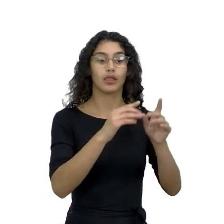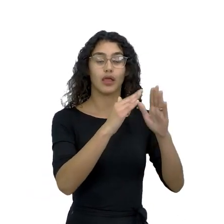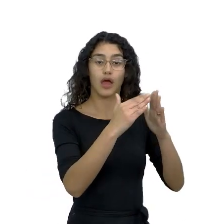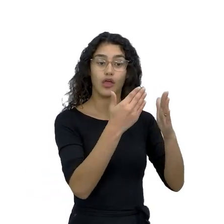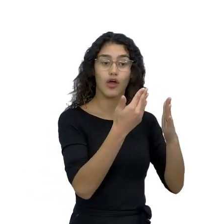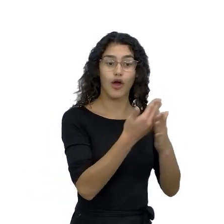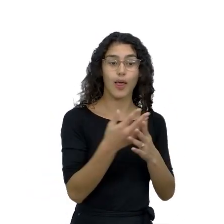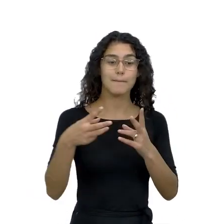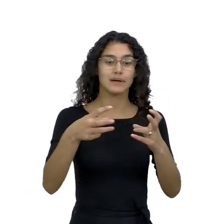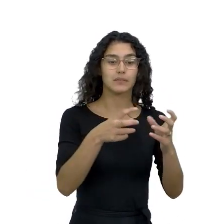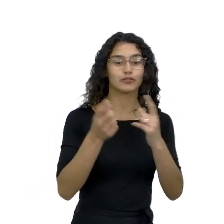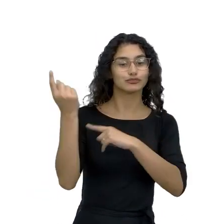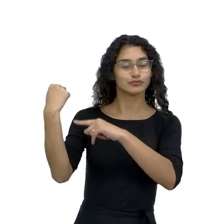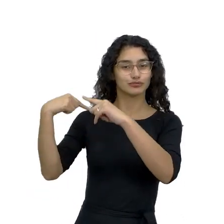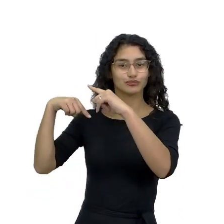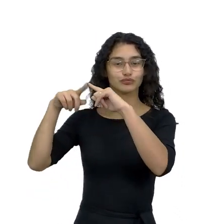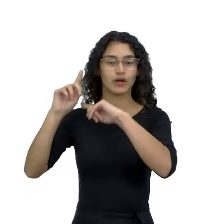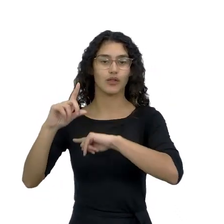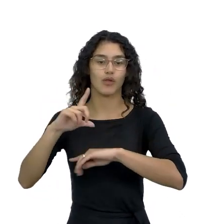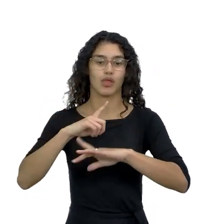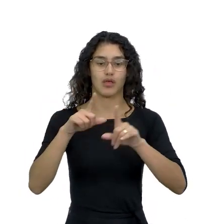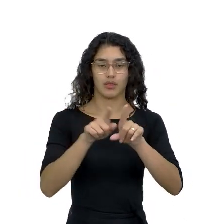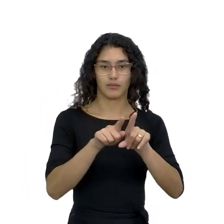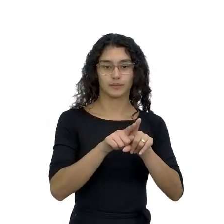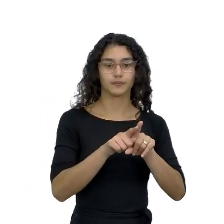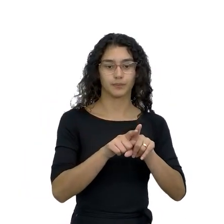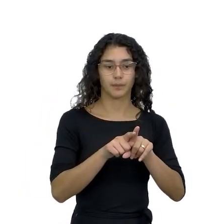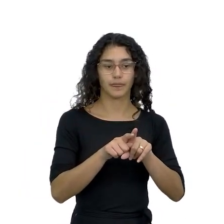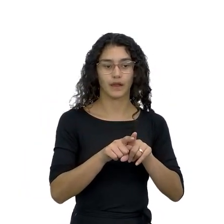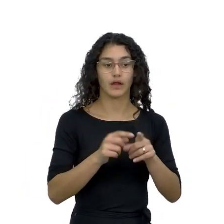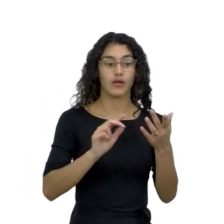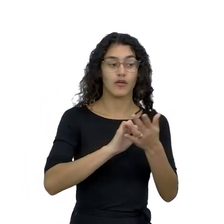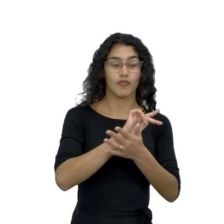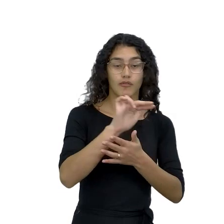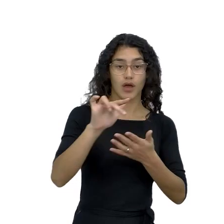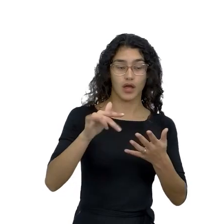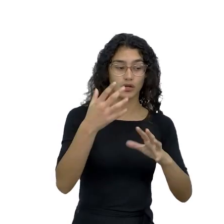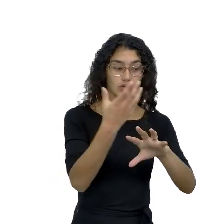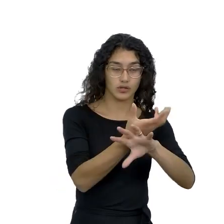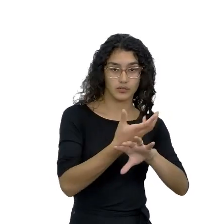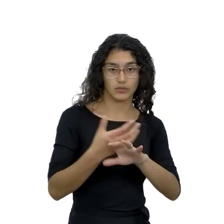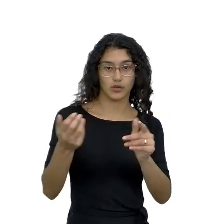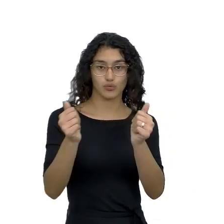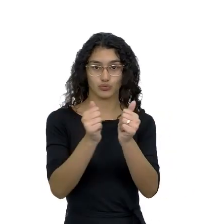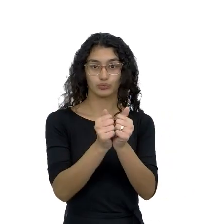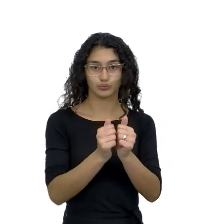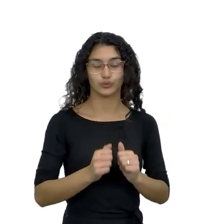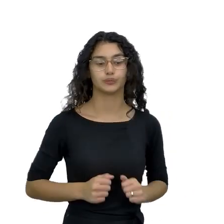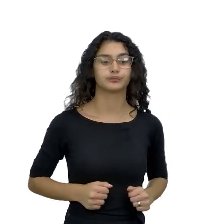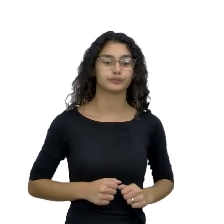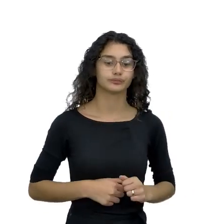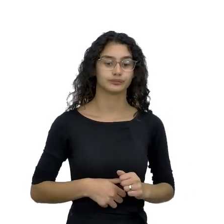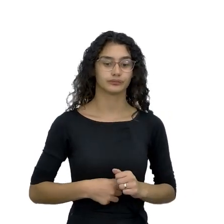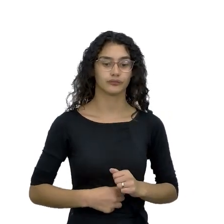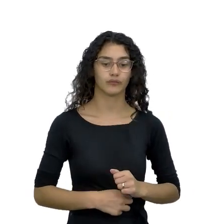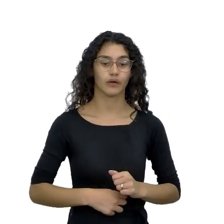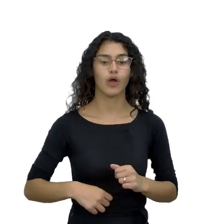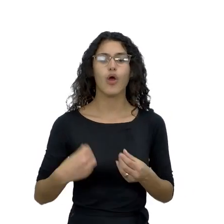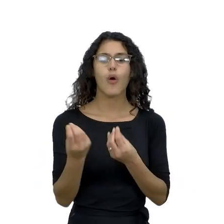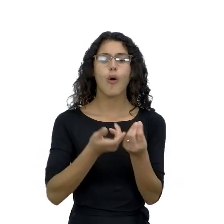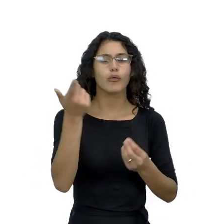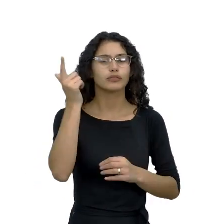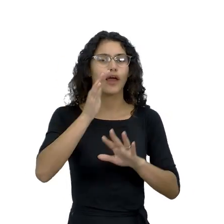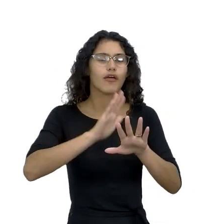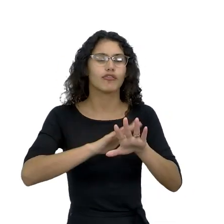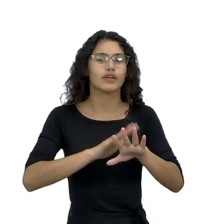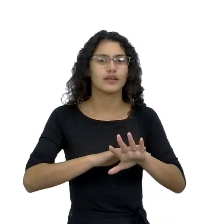escolar visando o desenvolvimento de ações pluri ou interdisciplinares. Então, como é que a gente